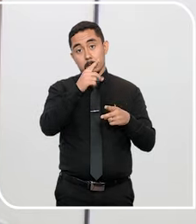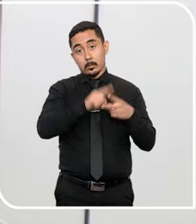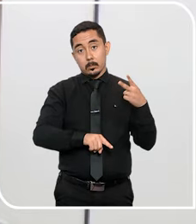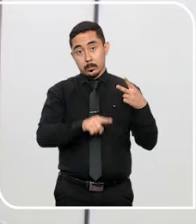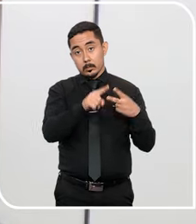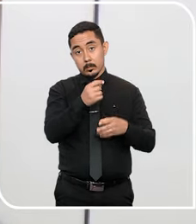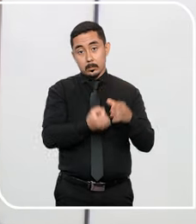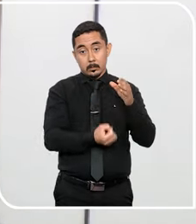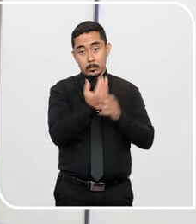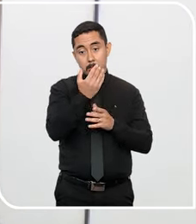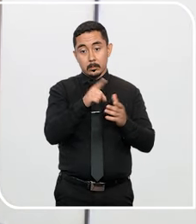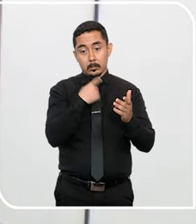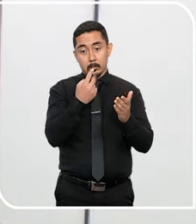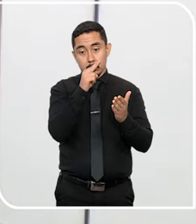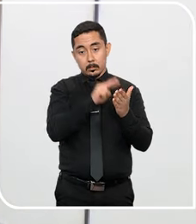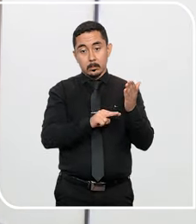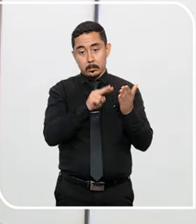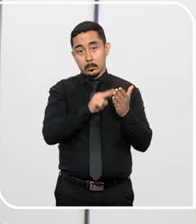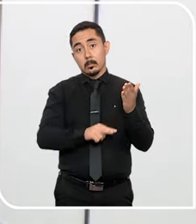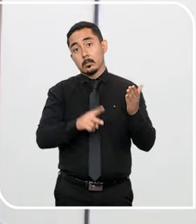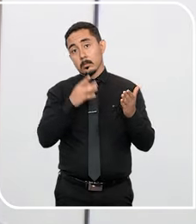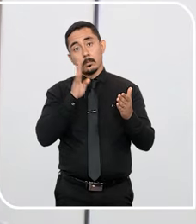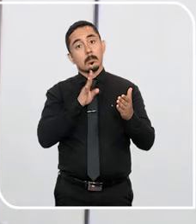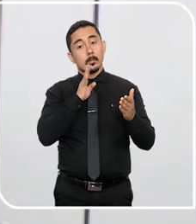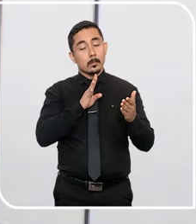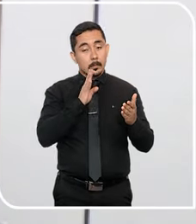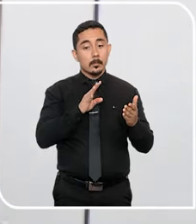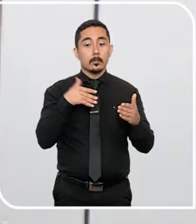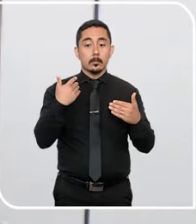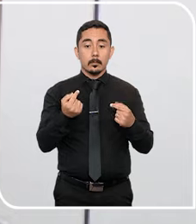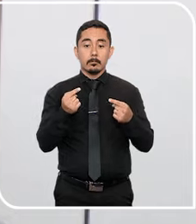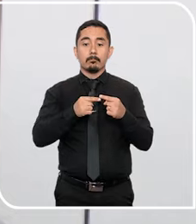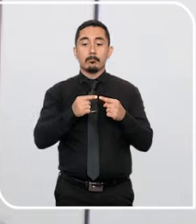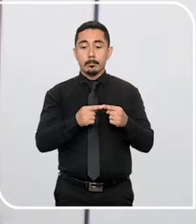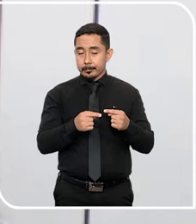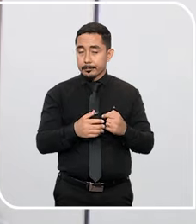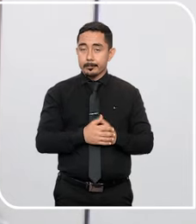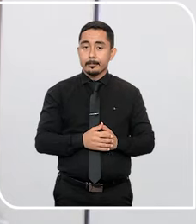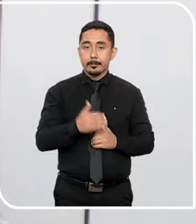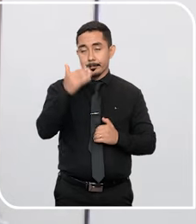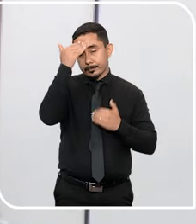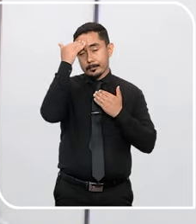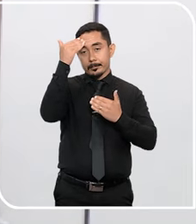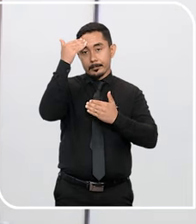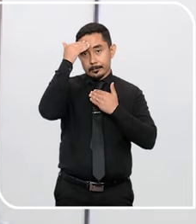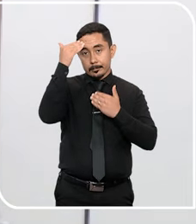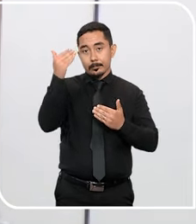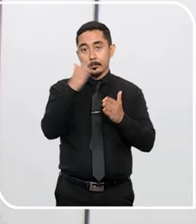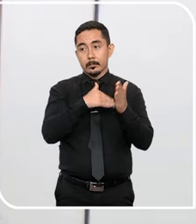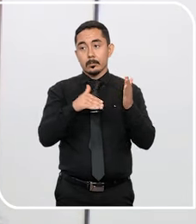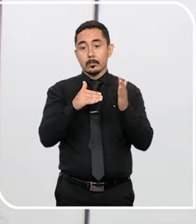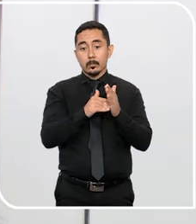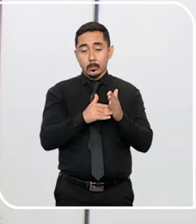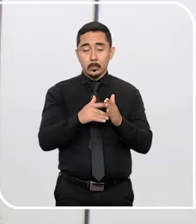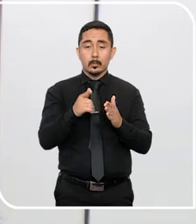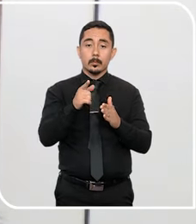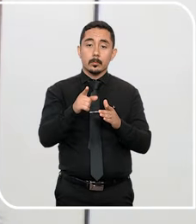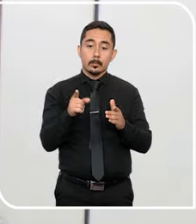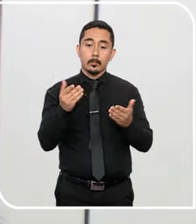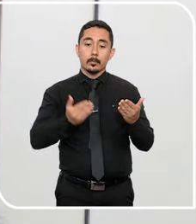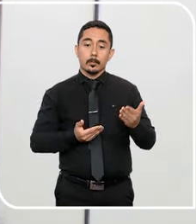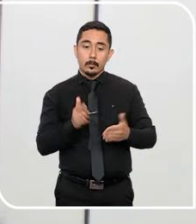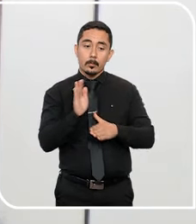Mães com deficiência que fizeram que a gente leu Achou muito legal então é isso tá muito obrigada ao